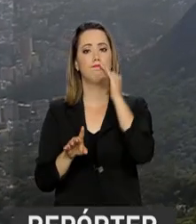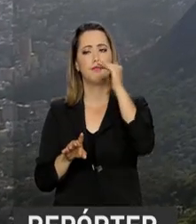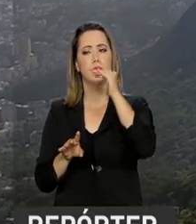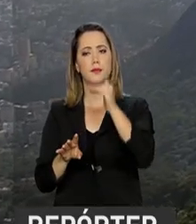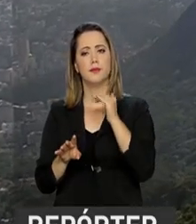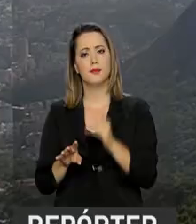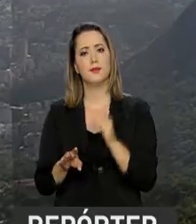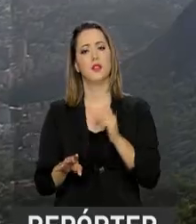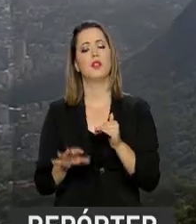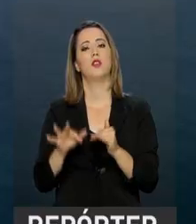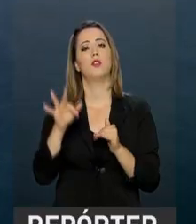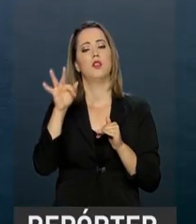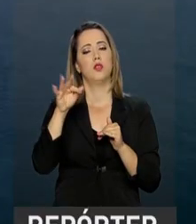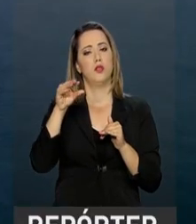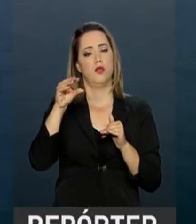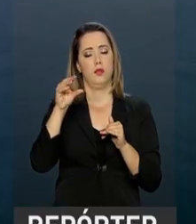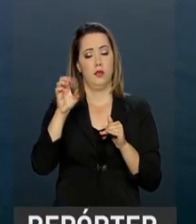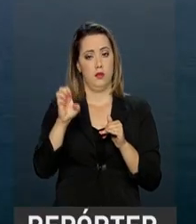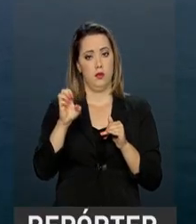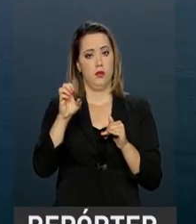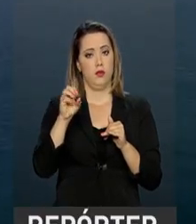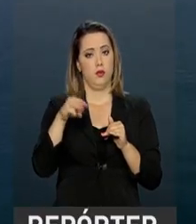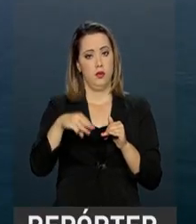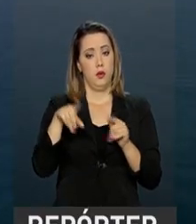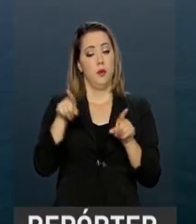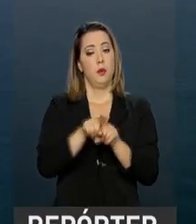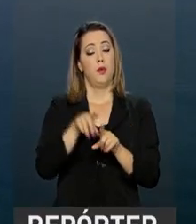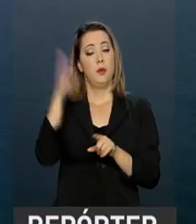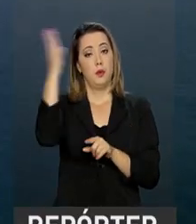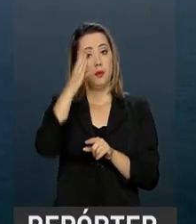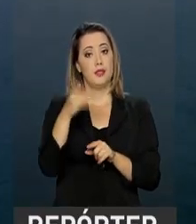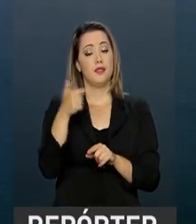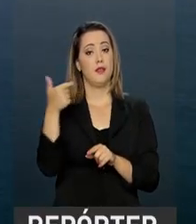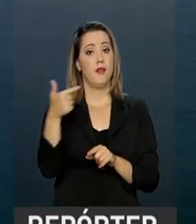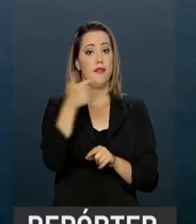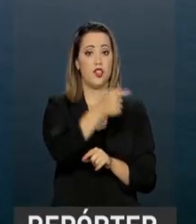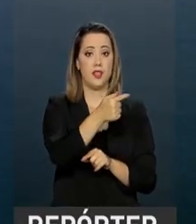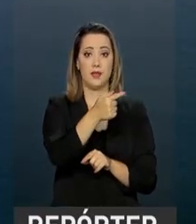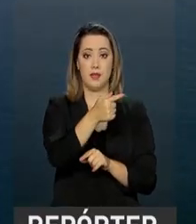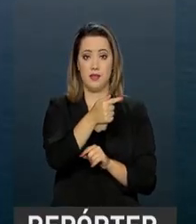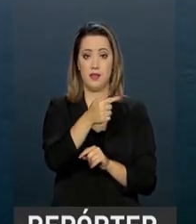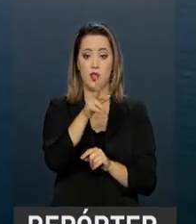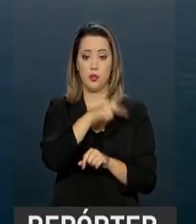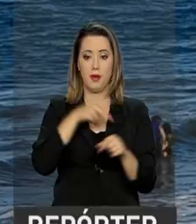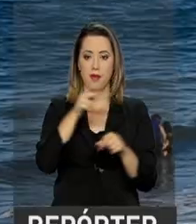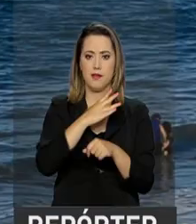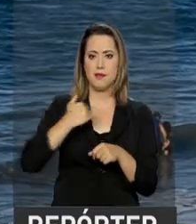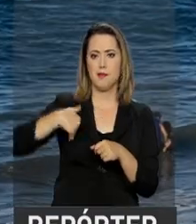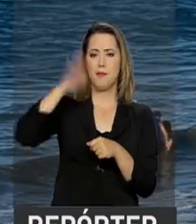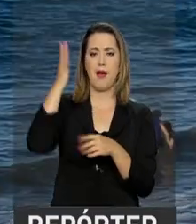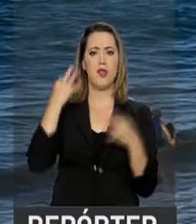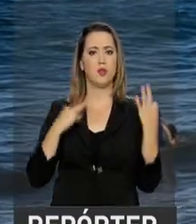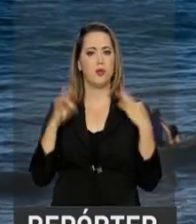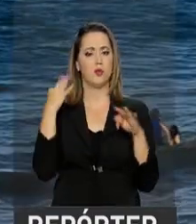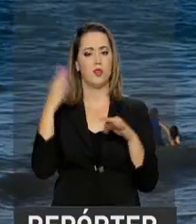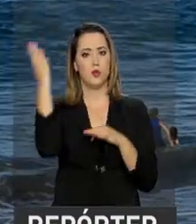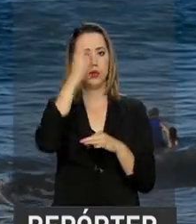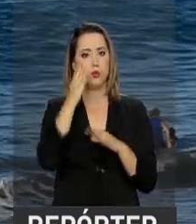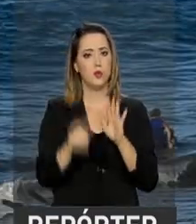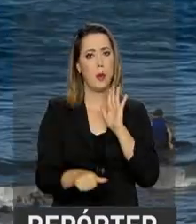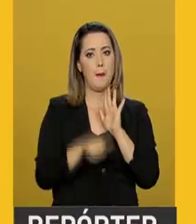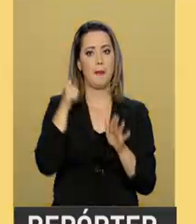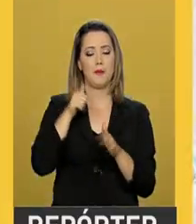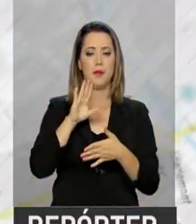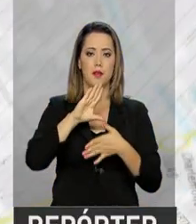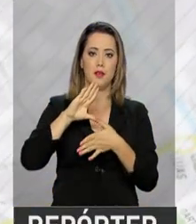Fórum Econômico Mundial, o Brasil é a 27ª economia turística mais competitiva do mundo e a primeira da América do